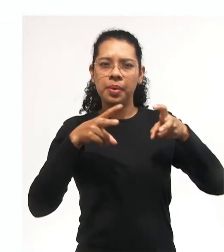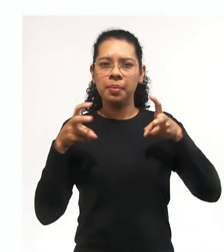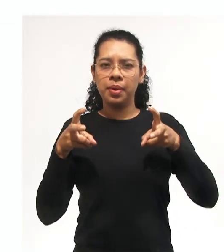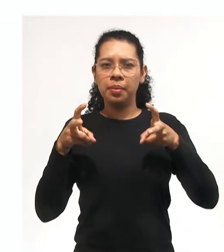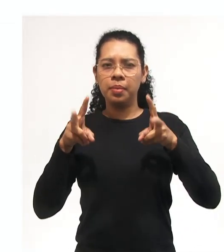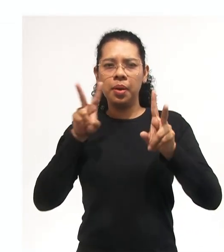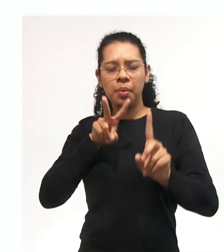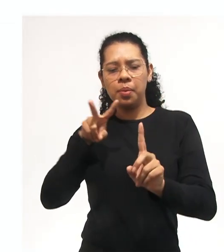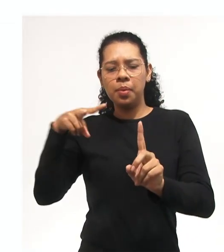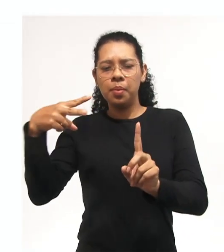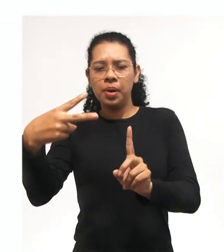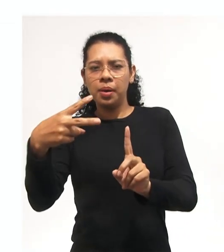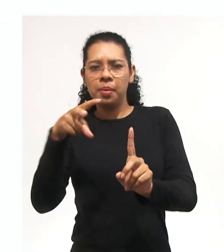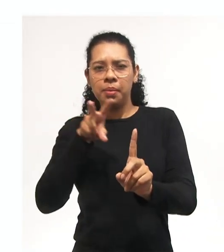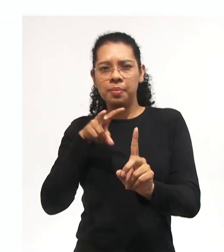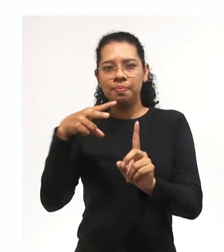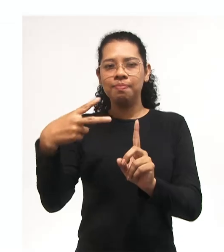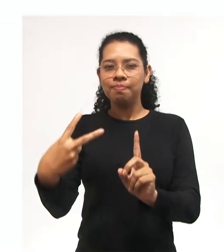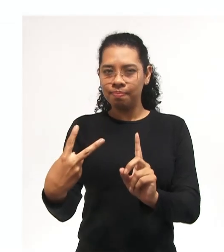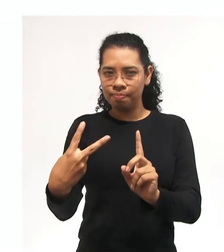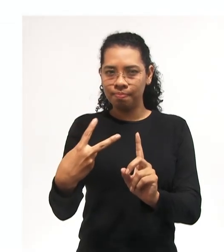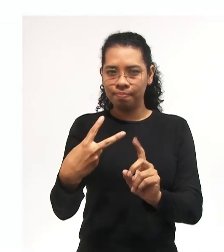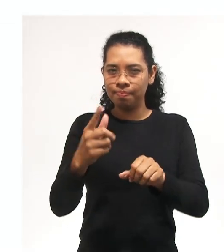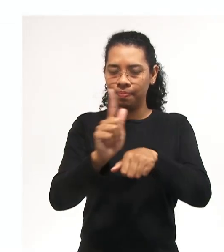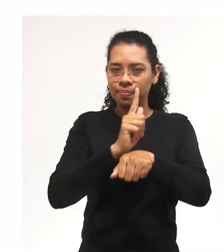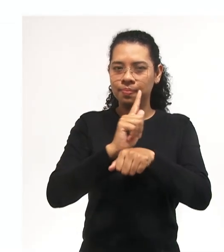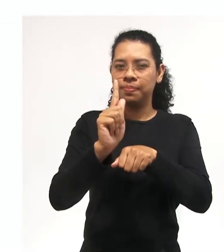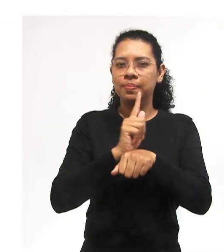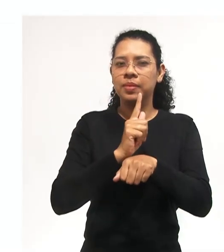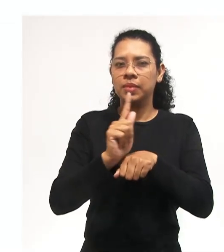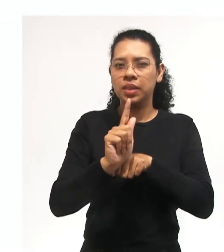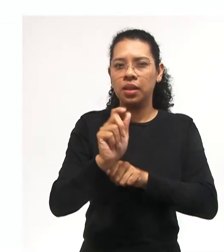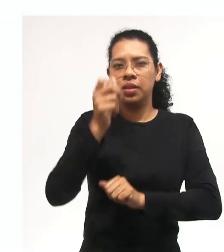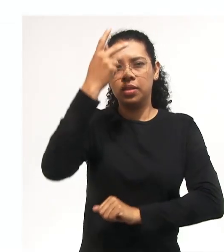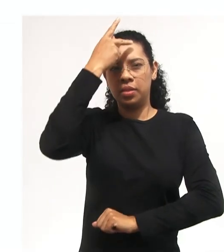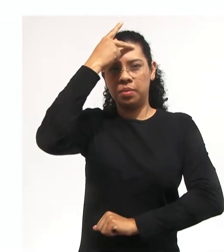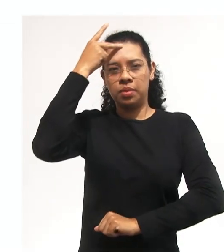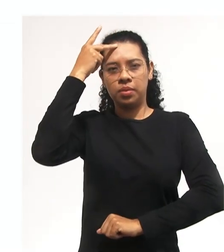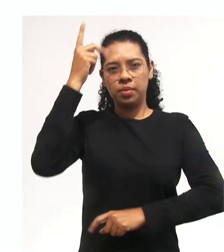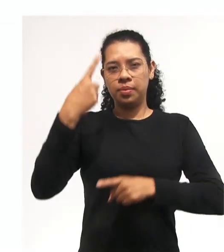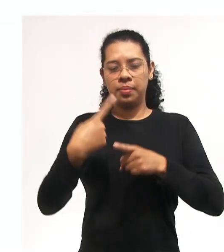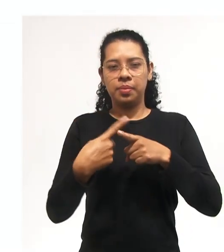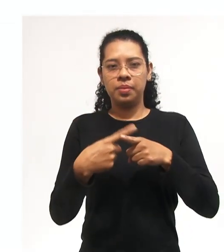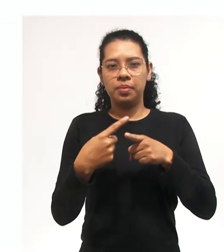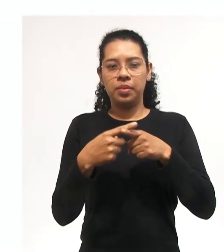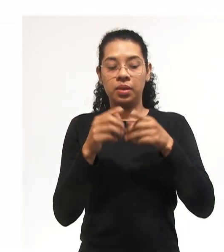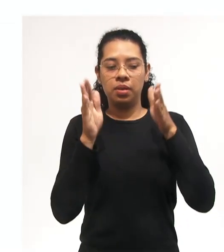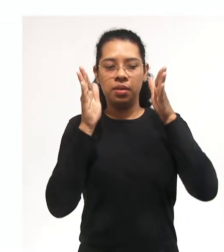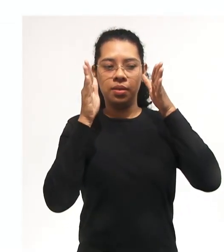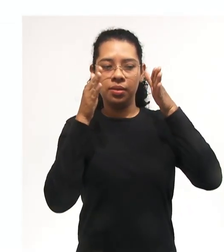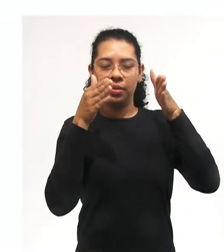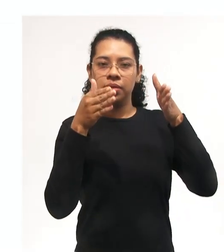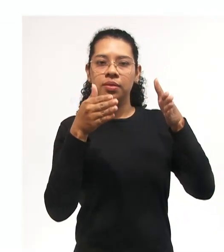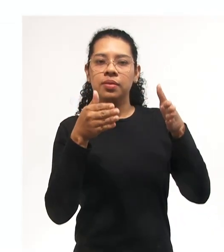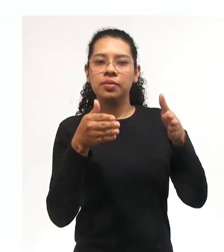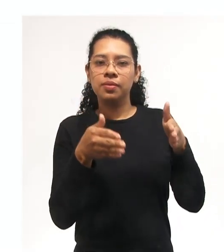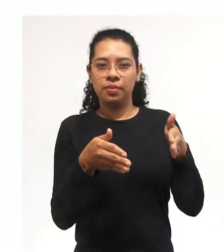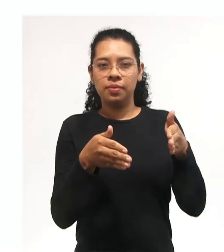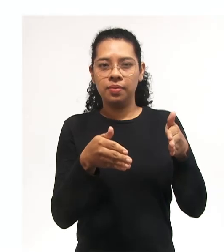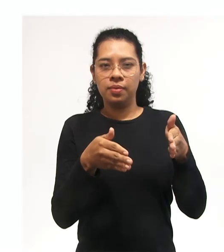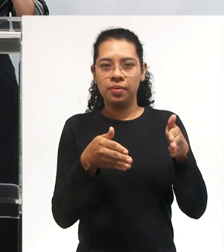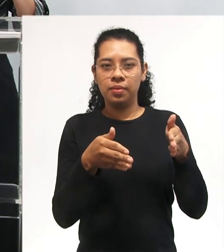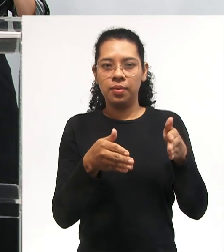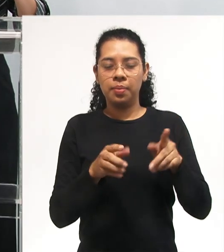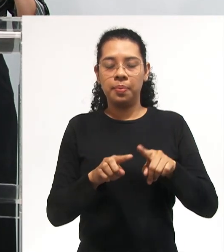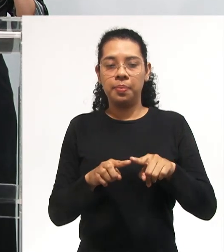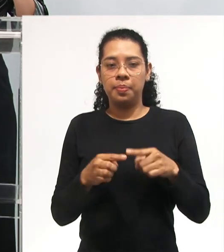gestão estratégica de pessoas. E o porquê que a gente vai fazer esse enfoque? Só para a gente estabelecer esse